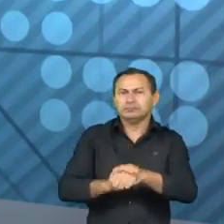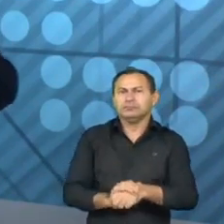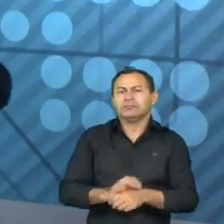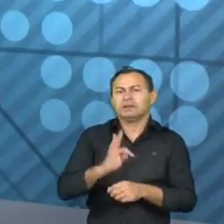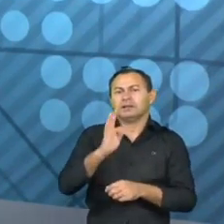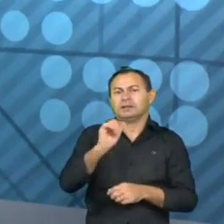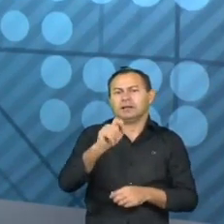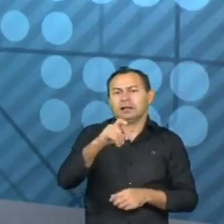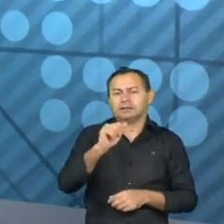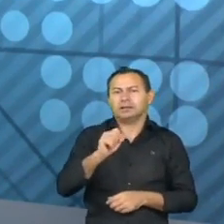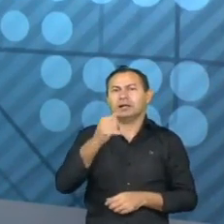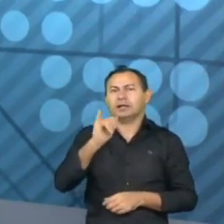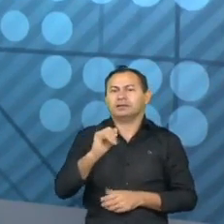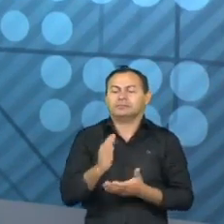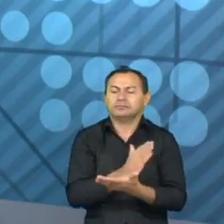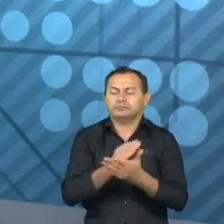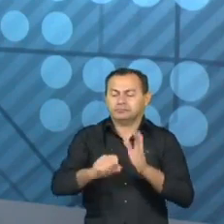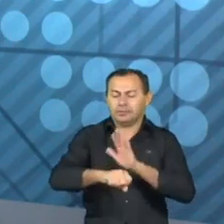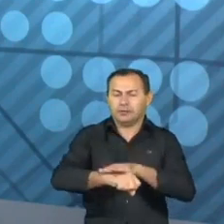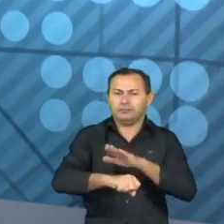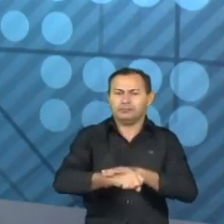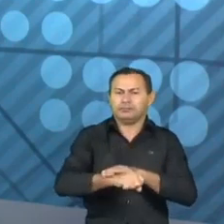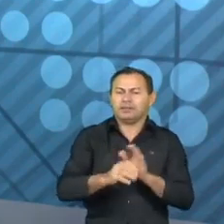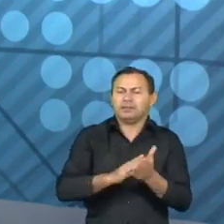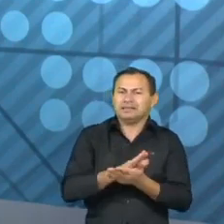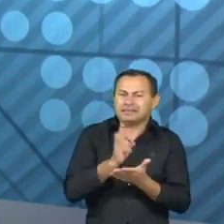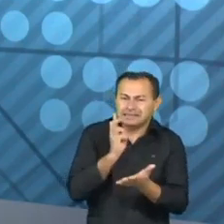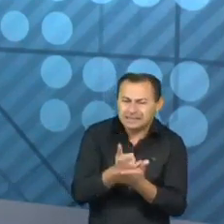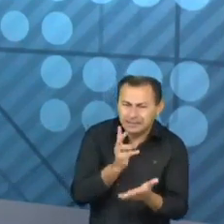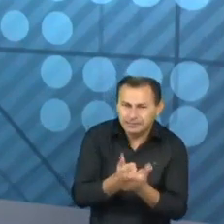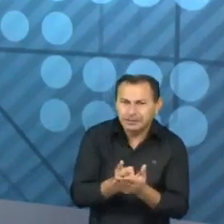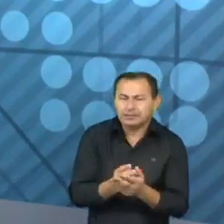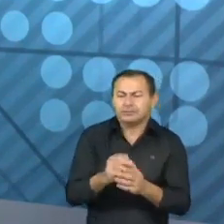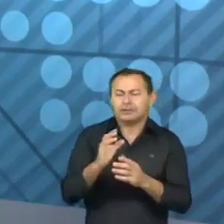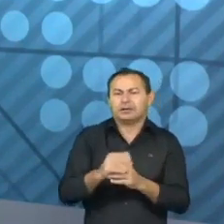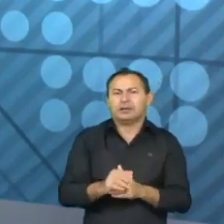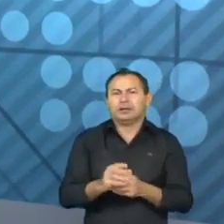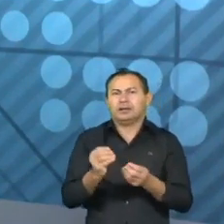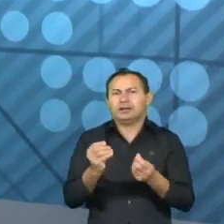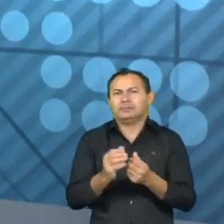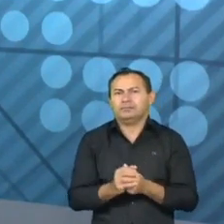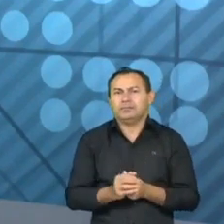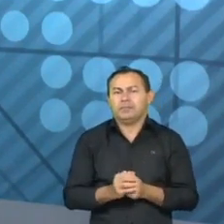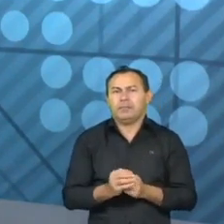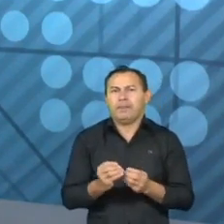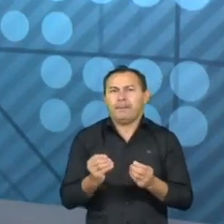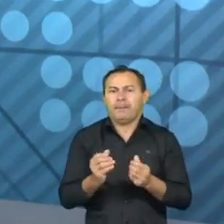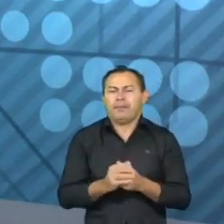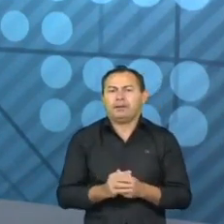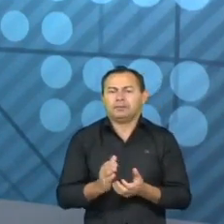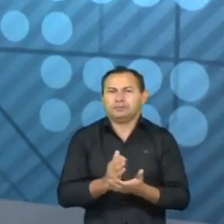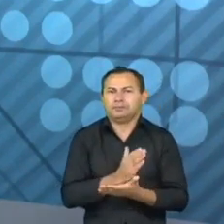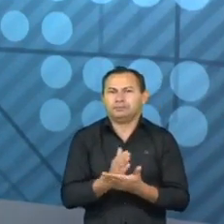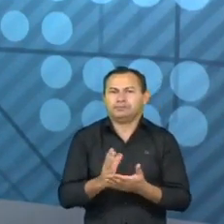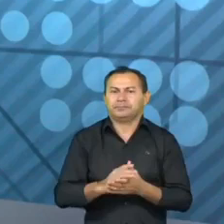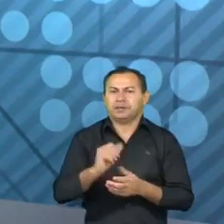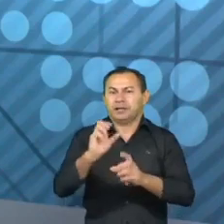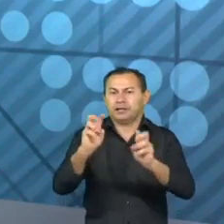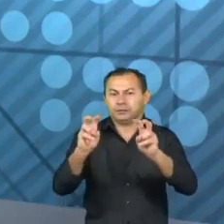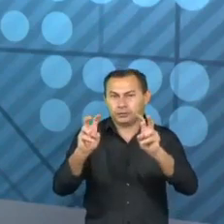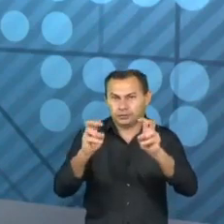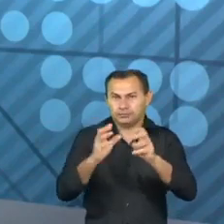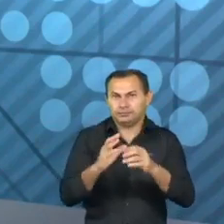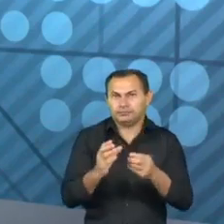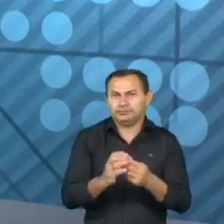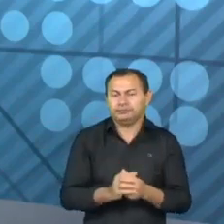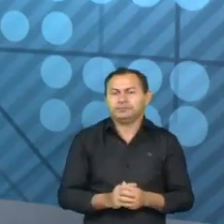taxas, e aí, em certo momento, sempre ficava aquele determinado assunto